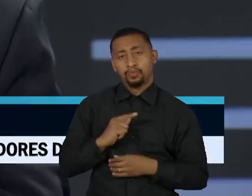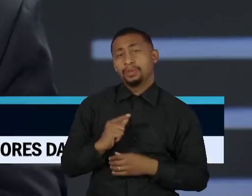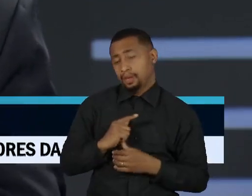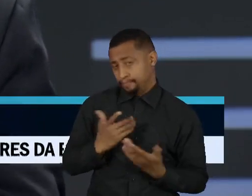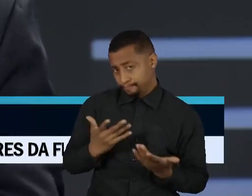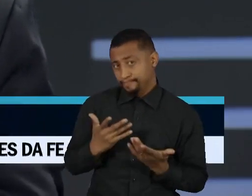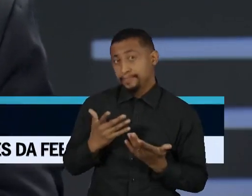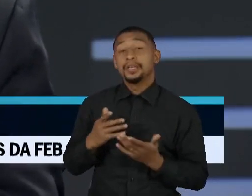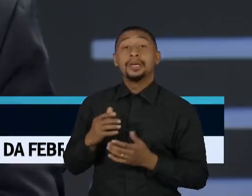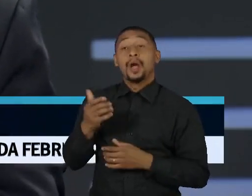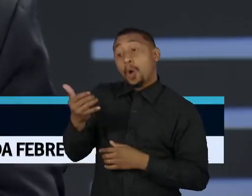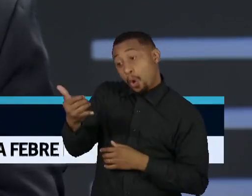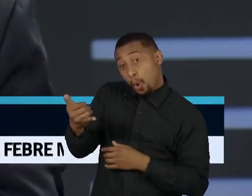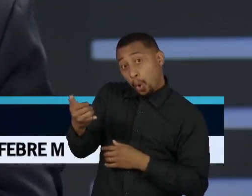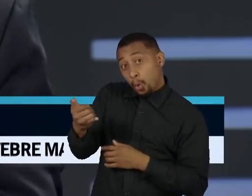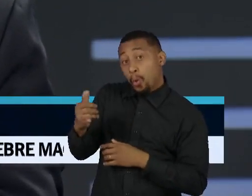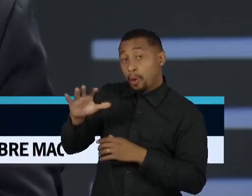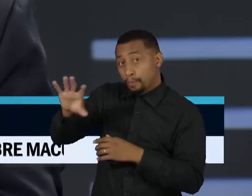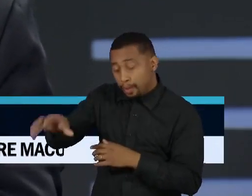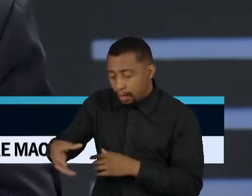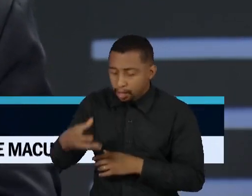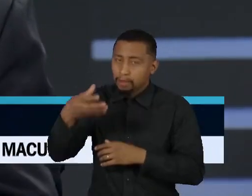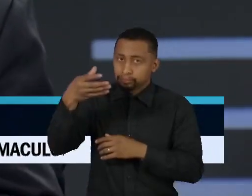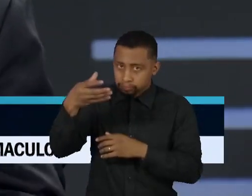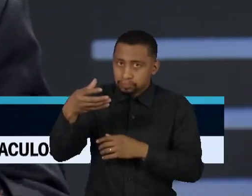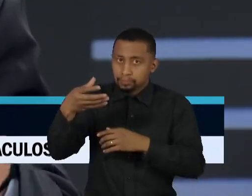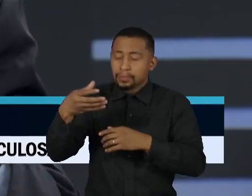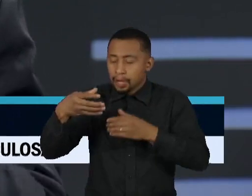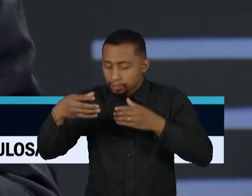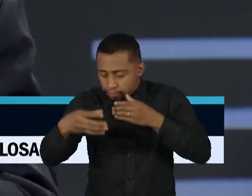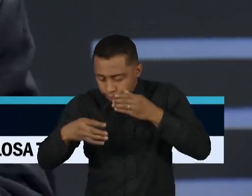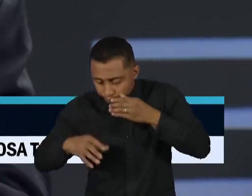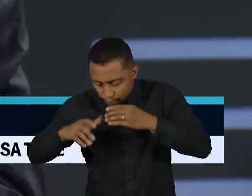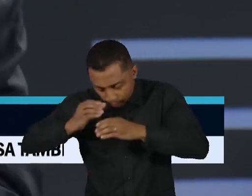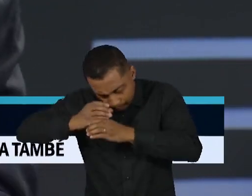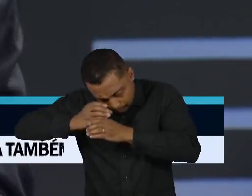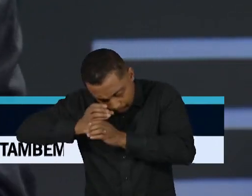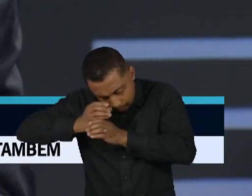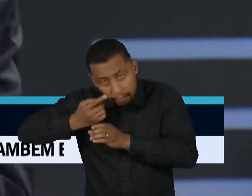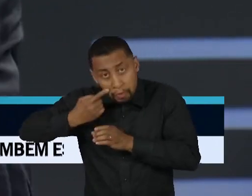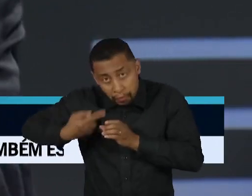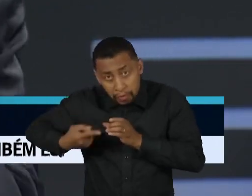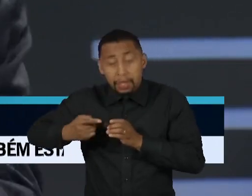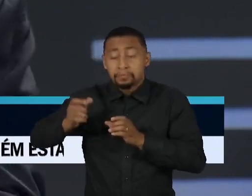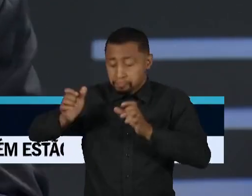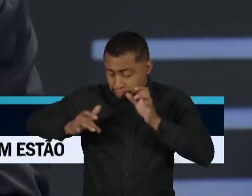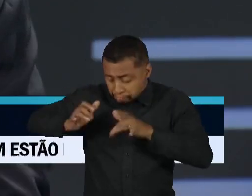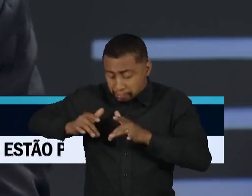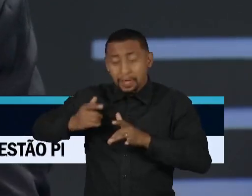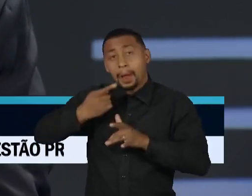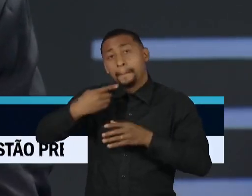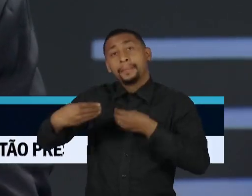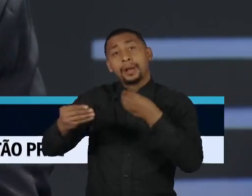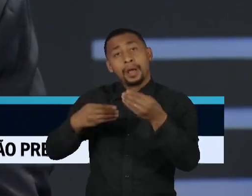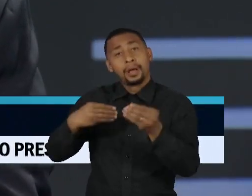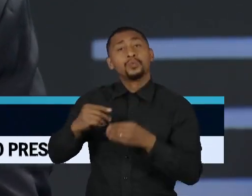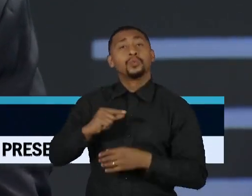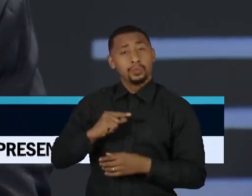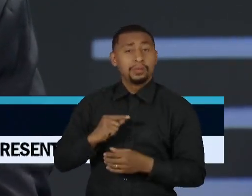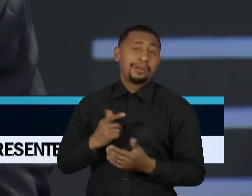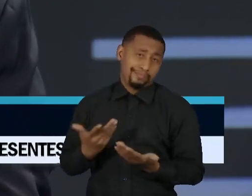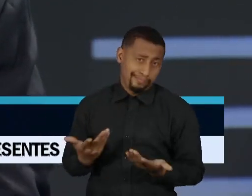Paulo, você detecta esse microplástico em diferentes órgãos, porque ele chega no pulmão ou no intestino, é distribuído pela circulação para todos